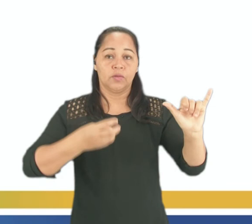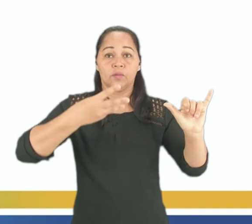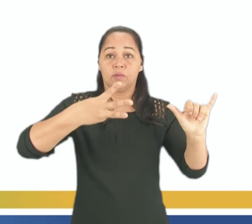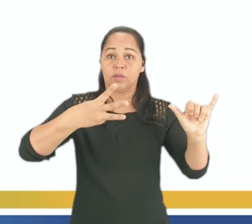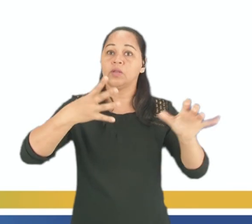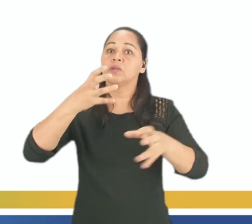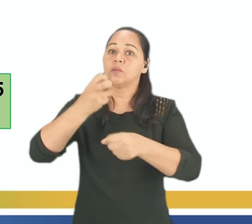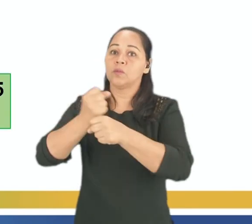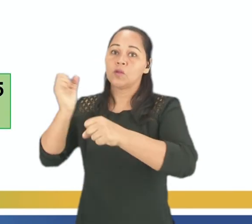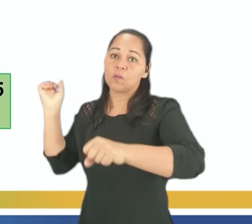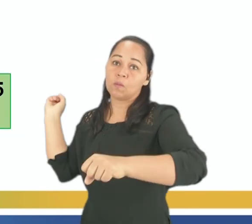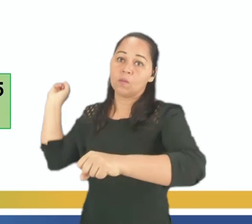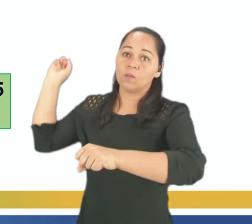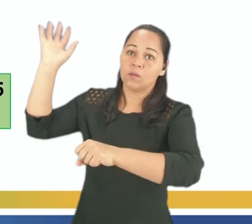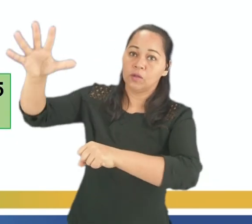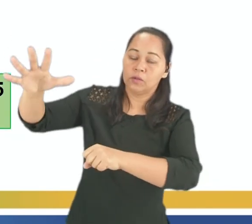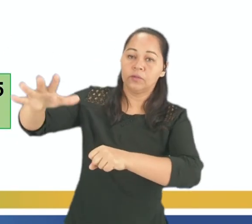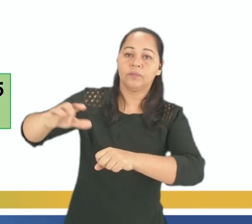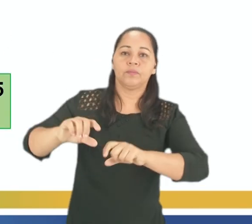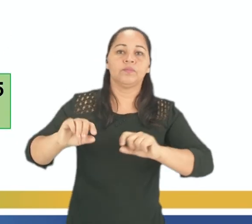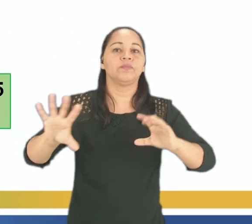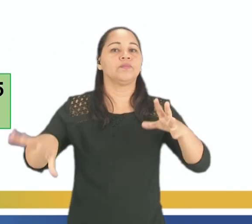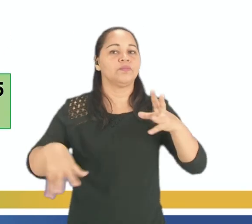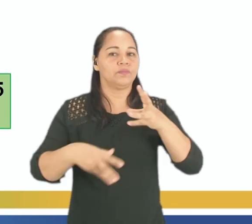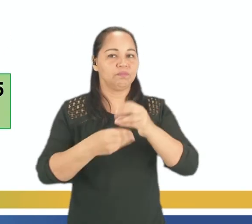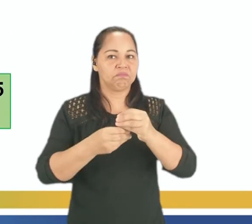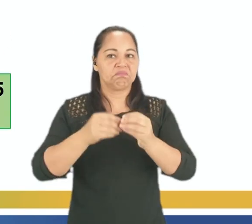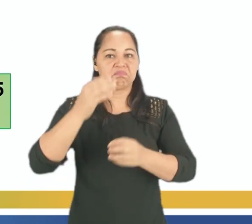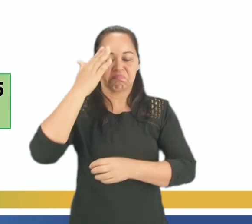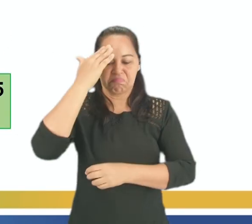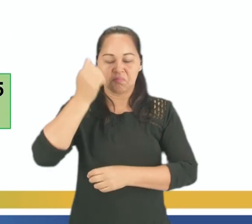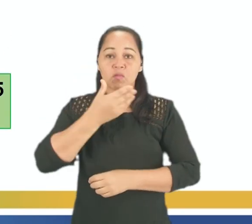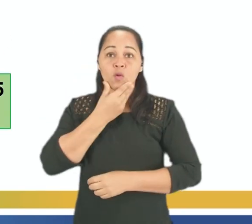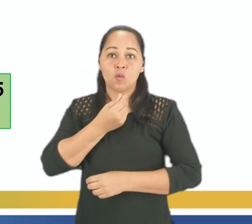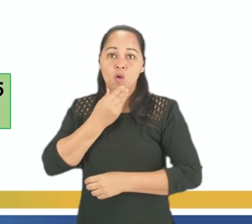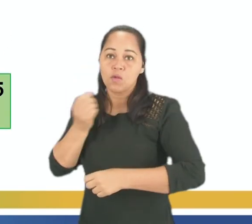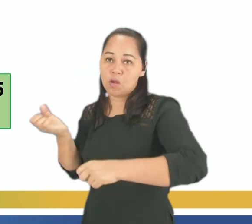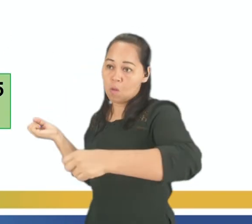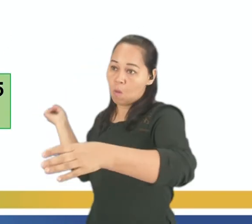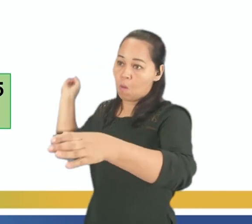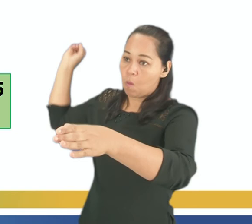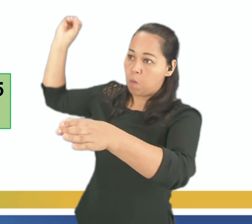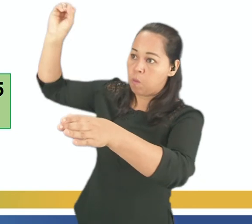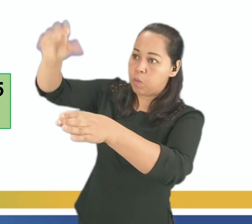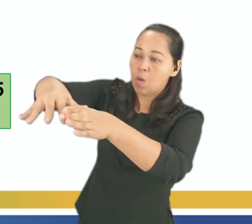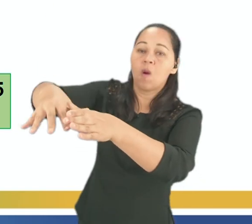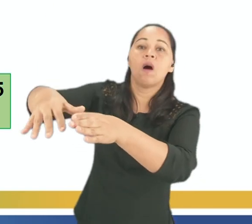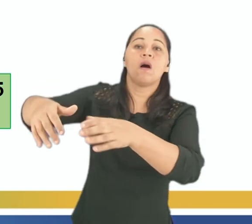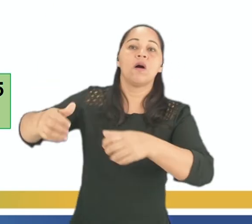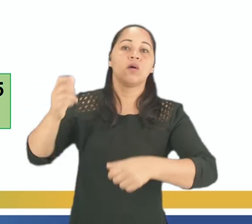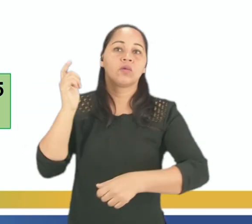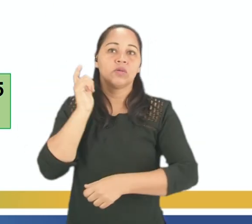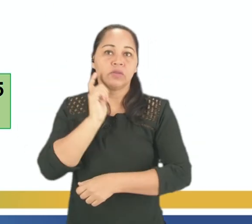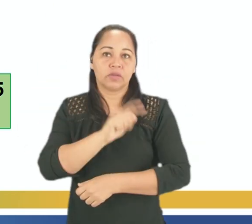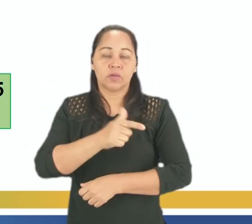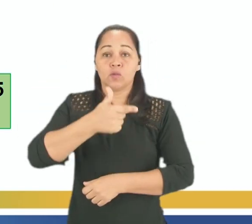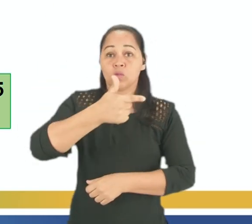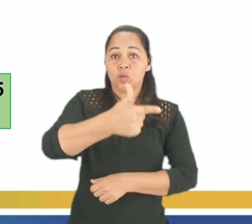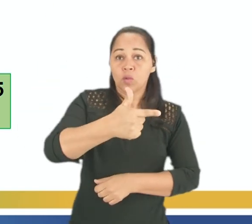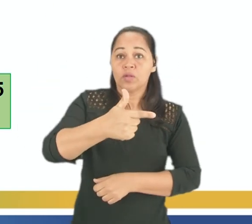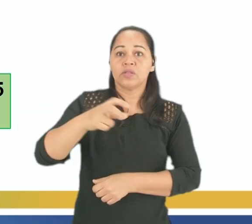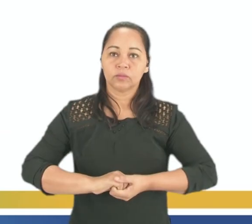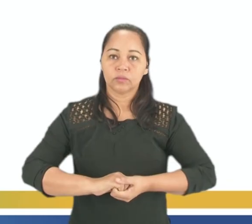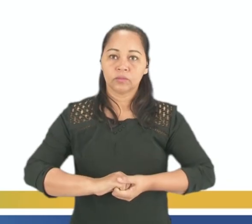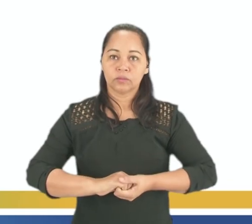Sendo assim, podemos concluir que o jogador acertou 20 arremessos de 2 pontos e 5 arremessos de